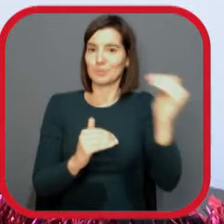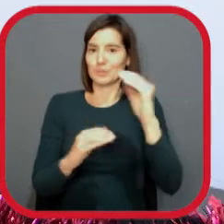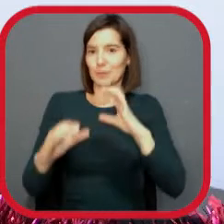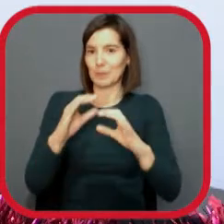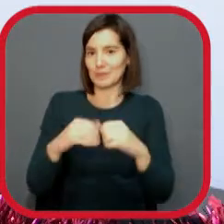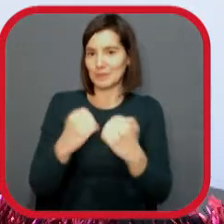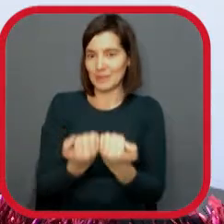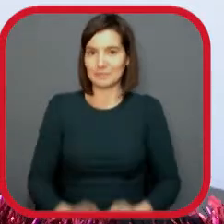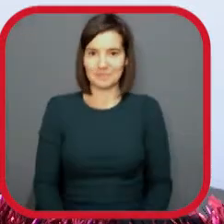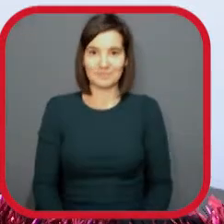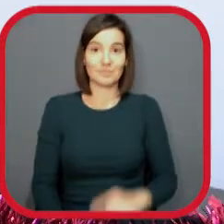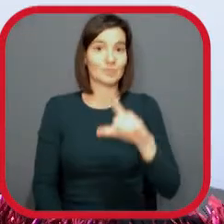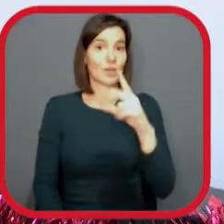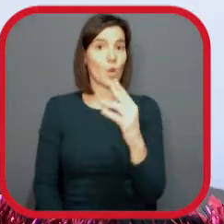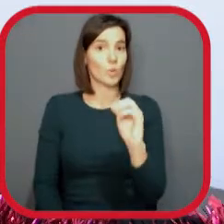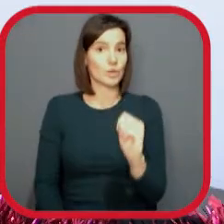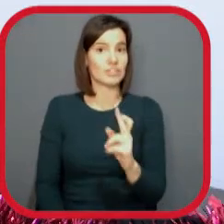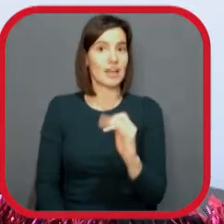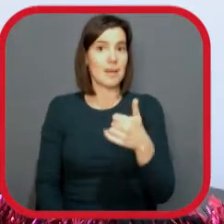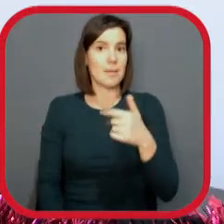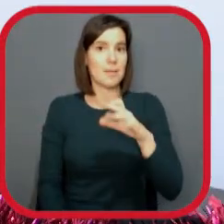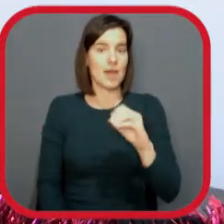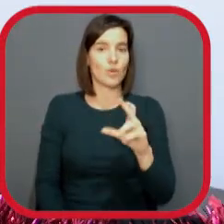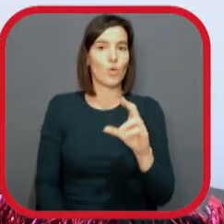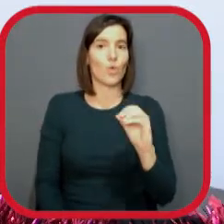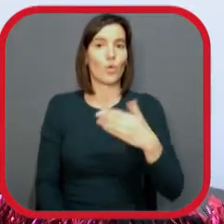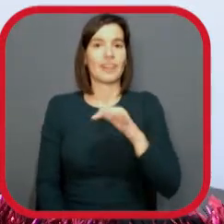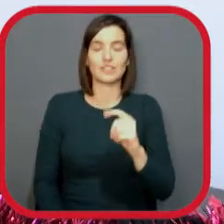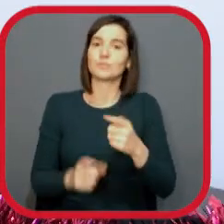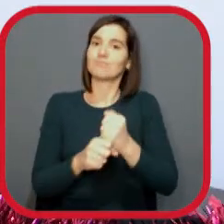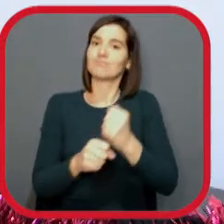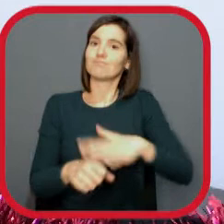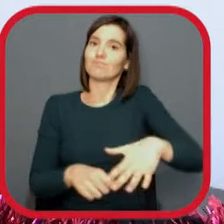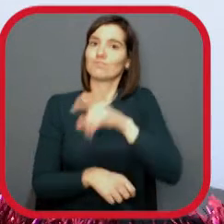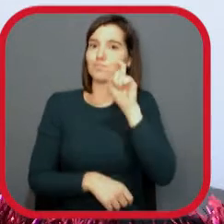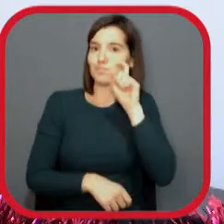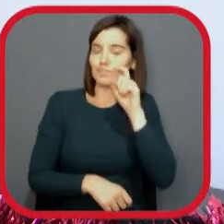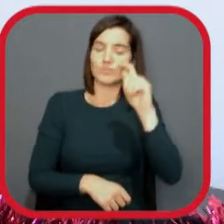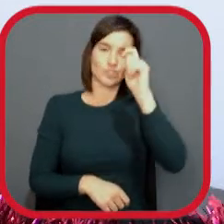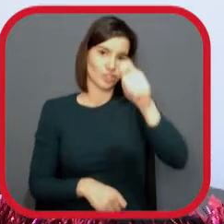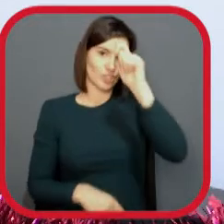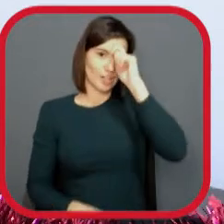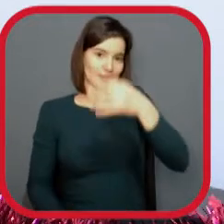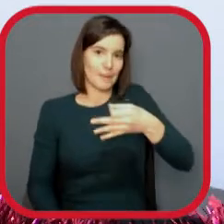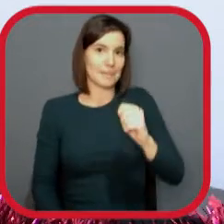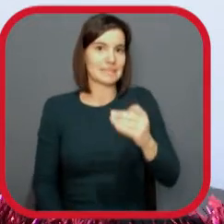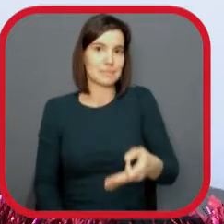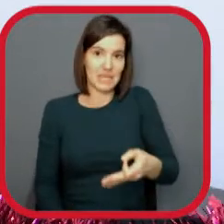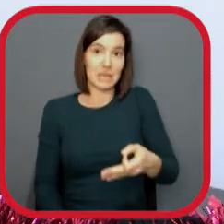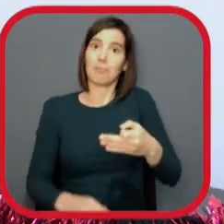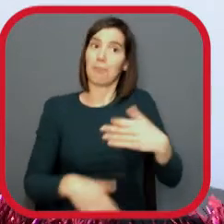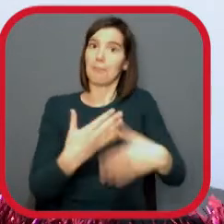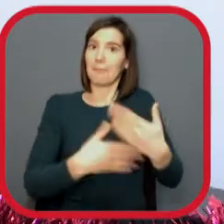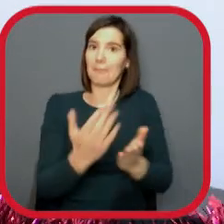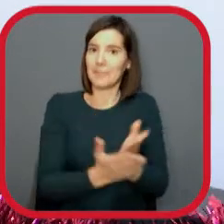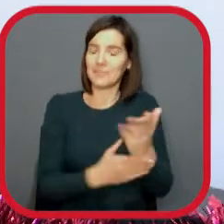da Escola Superior de Comunicação Social. Luís Ribeiro Rodrigues iniciou o percurso no mundo das forças de segurança através de um estágio na PSP